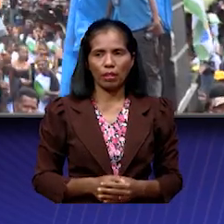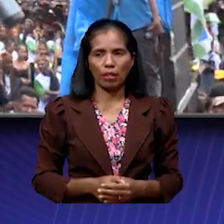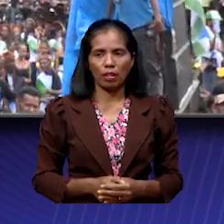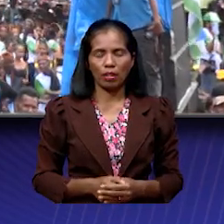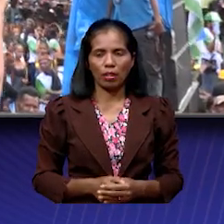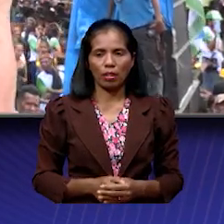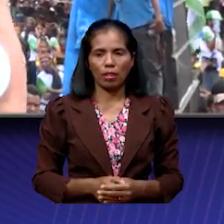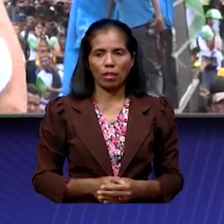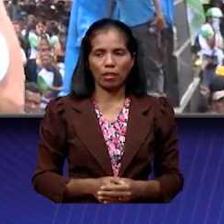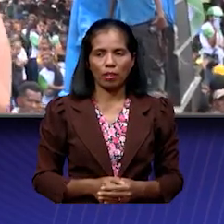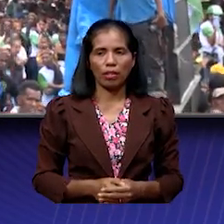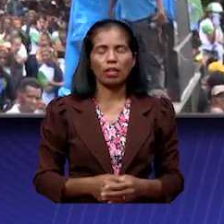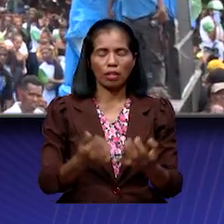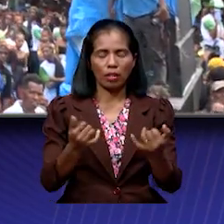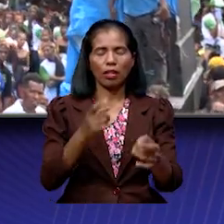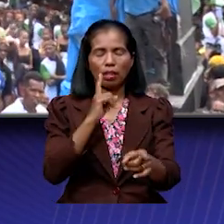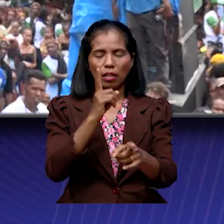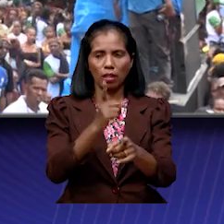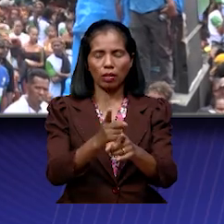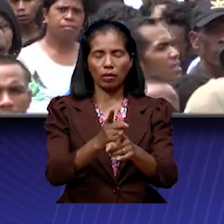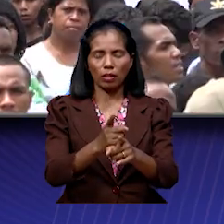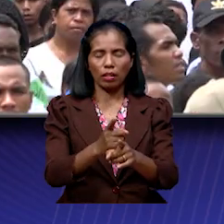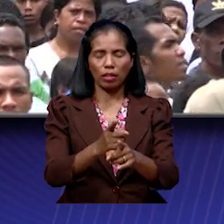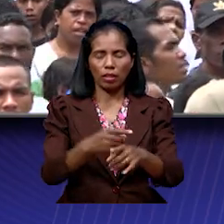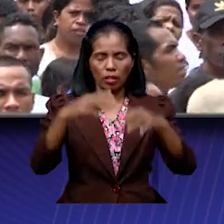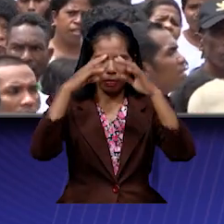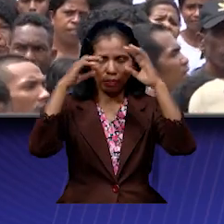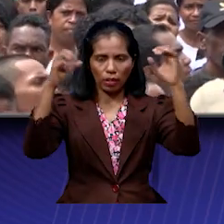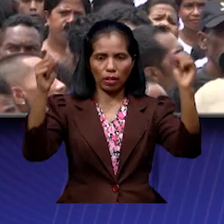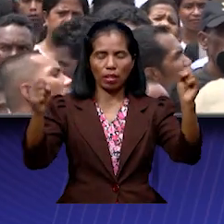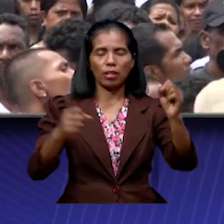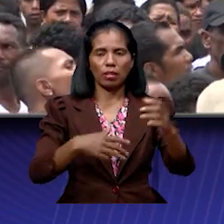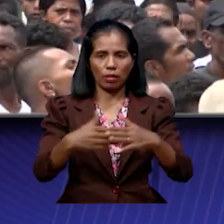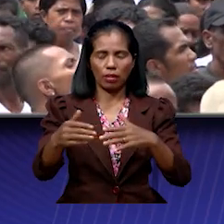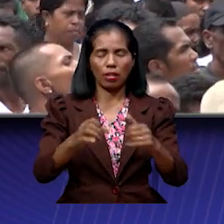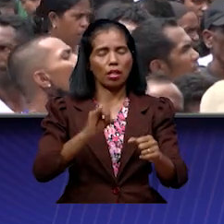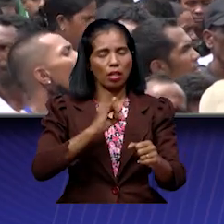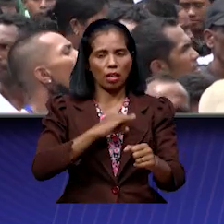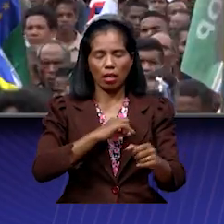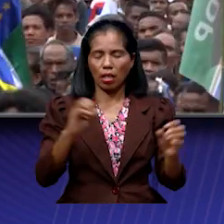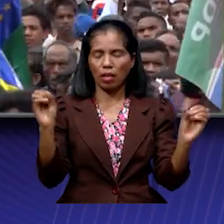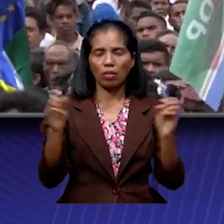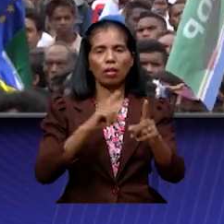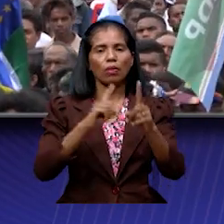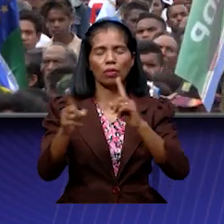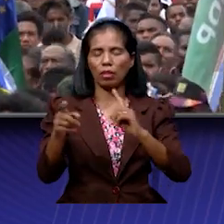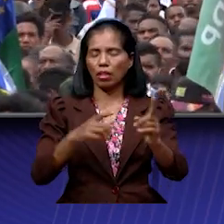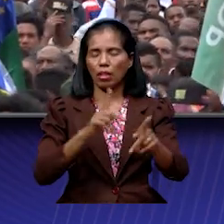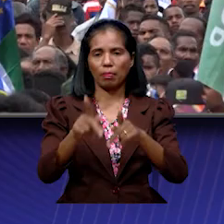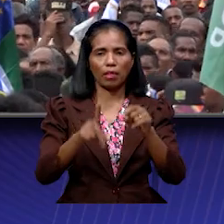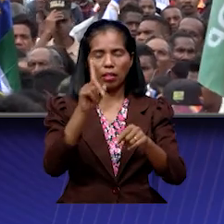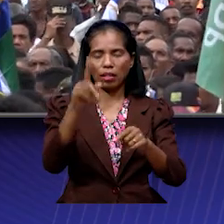E nelos, nessa critica, presidente Arbiro, lá, eu nunca critica a mãe de Arbiro.